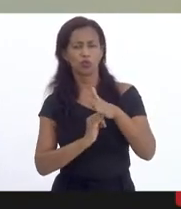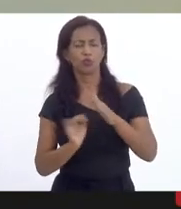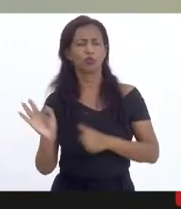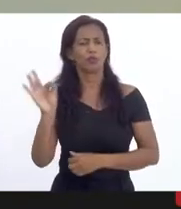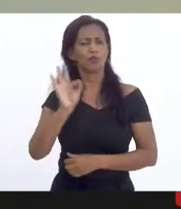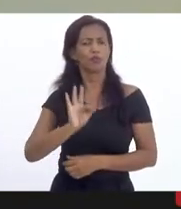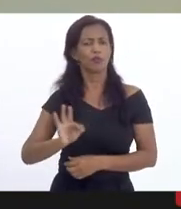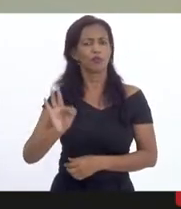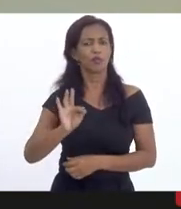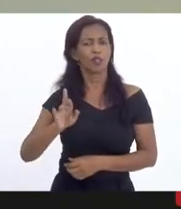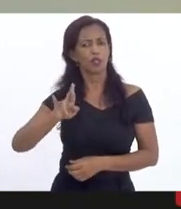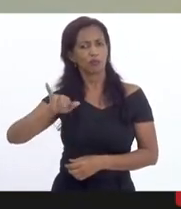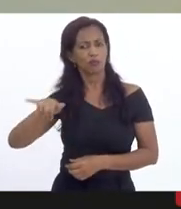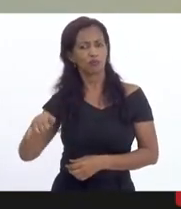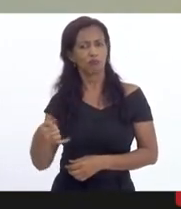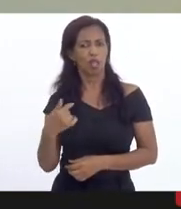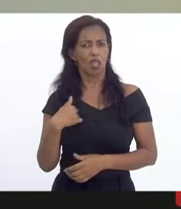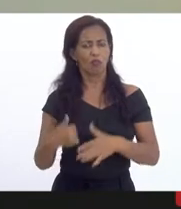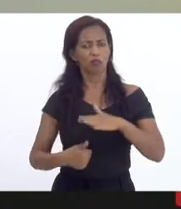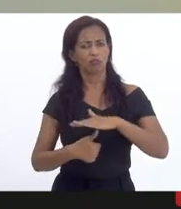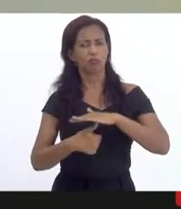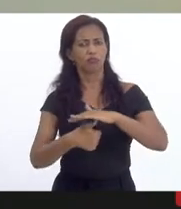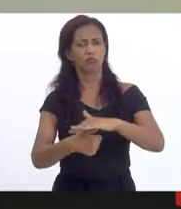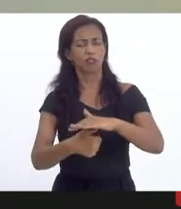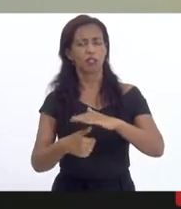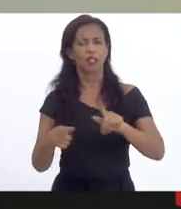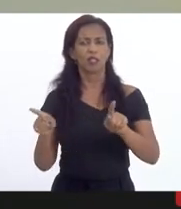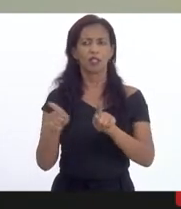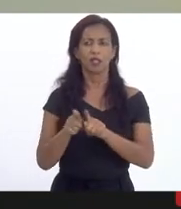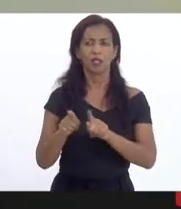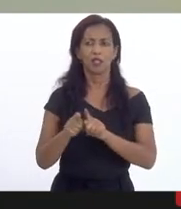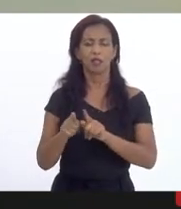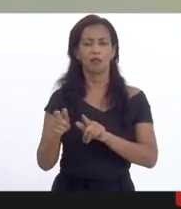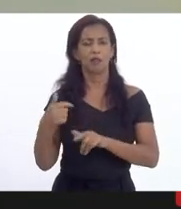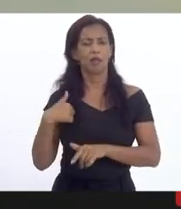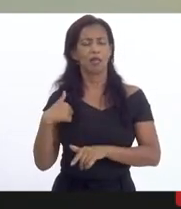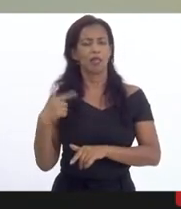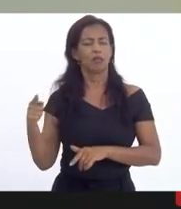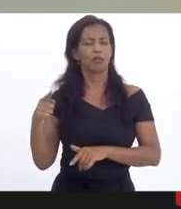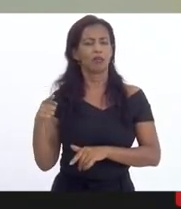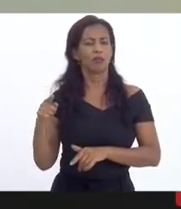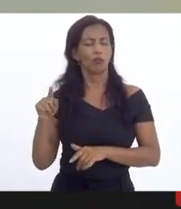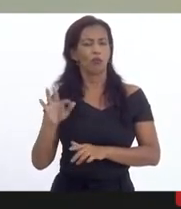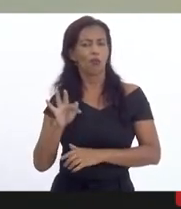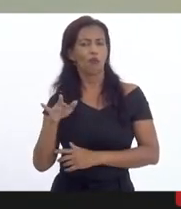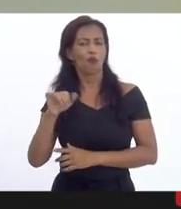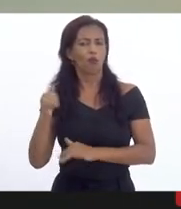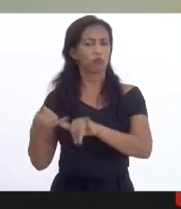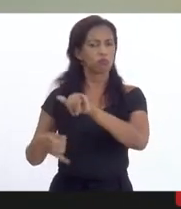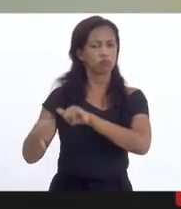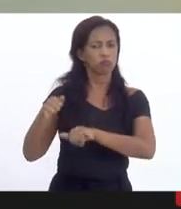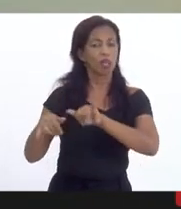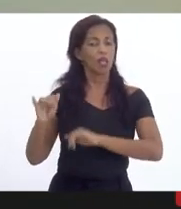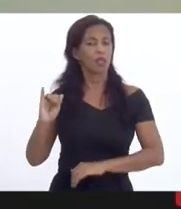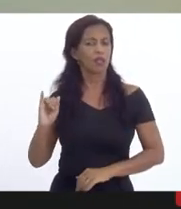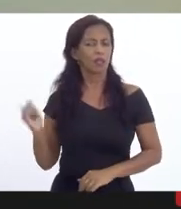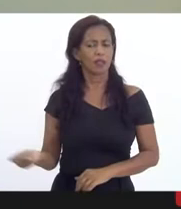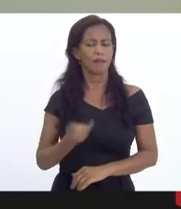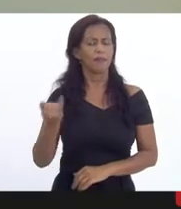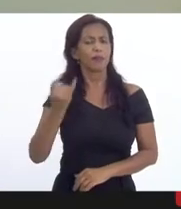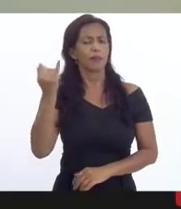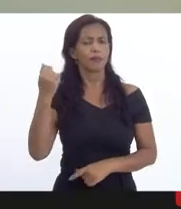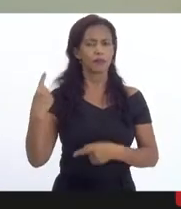Janeiro, no qual eu sou reitor, e do Conselho Regional de Química, no qual eu sou presidente, da importância